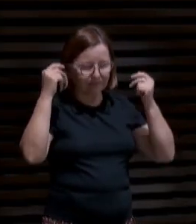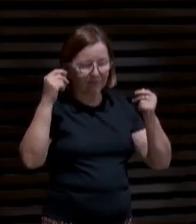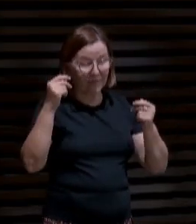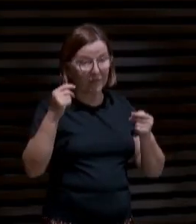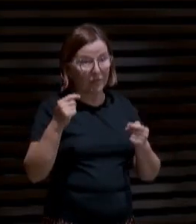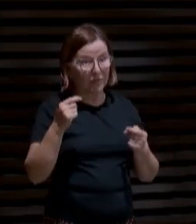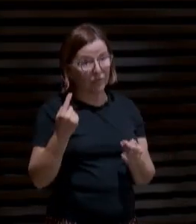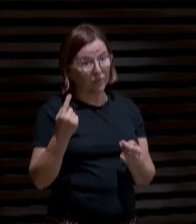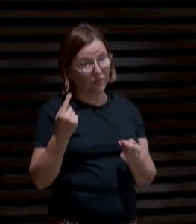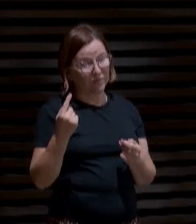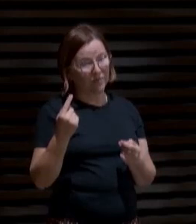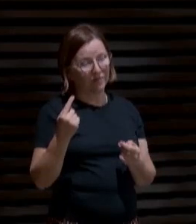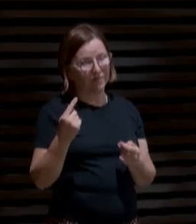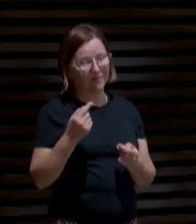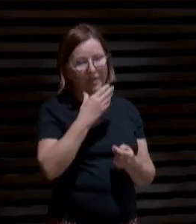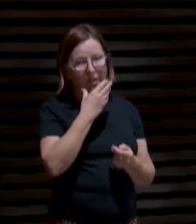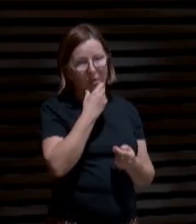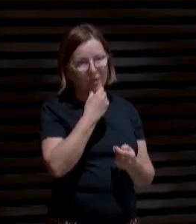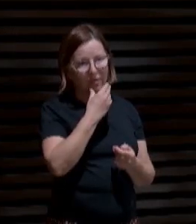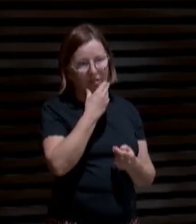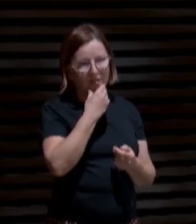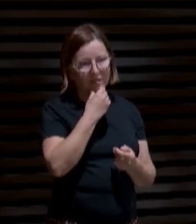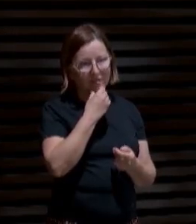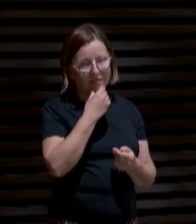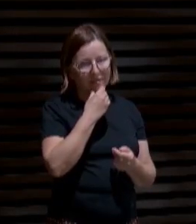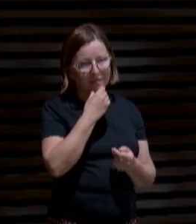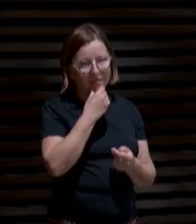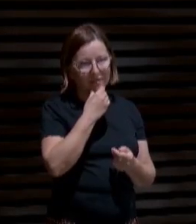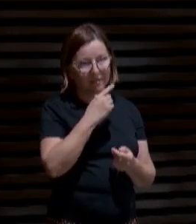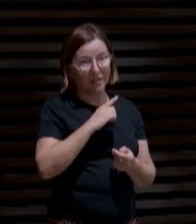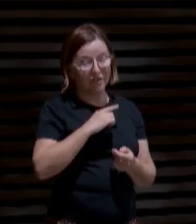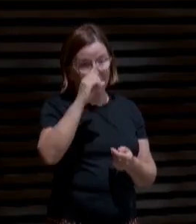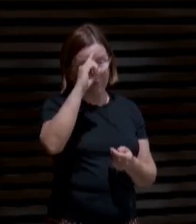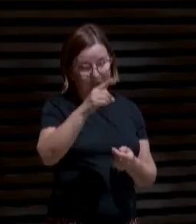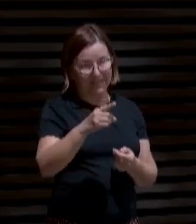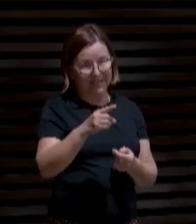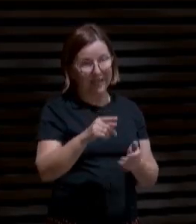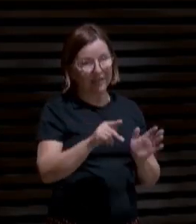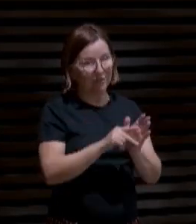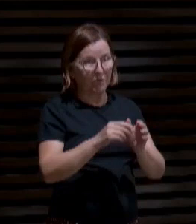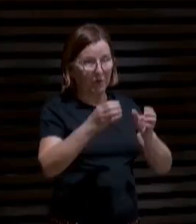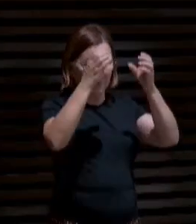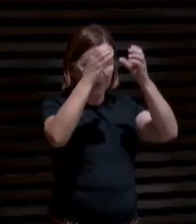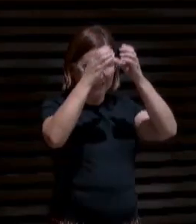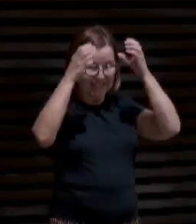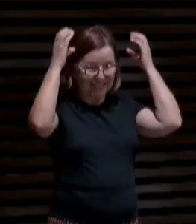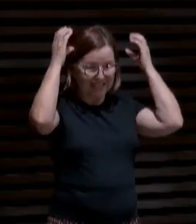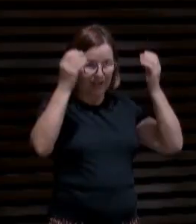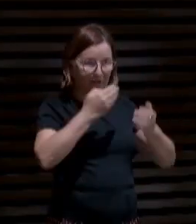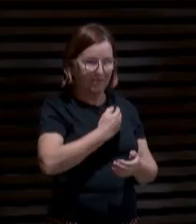Caesari, o homem que tinha a autoridade de César, um governador